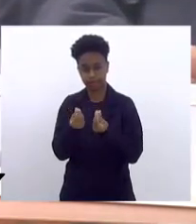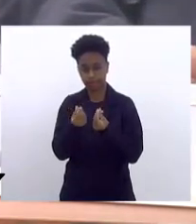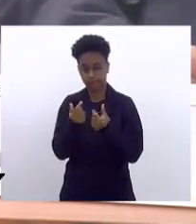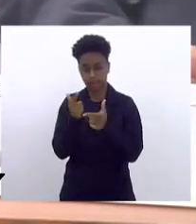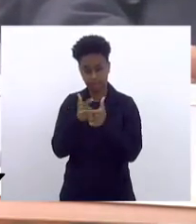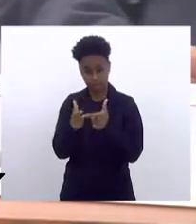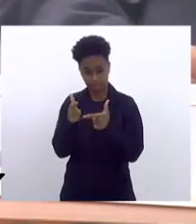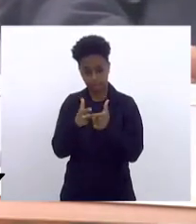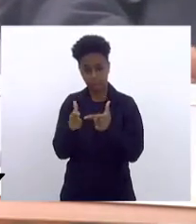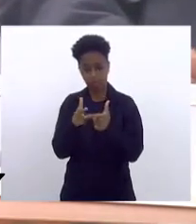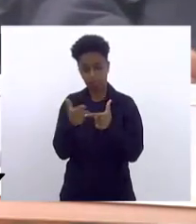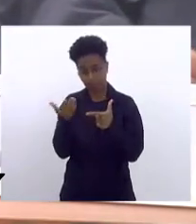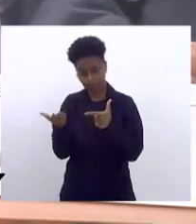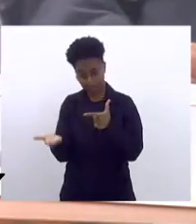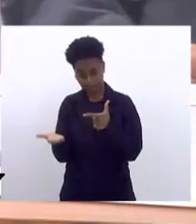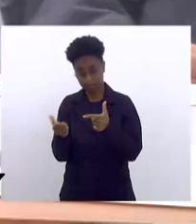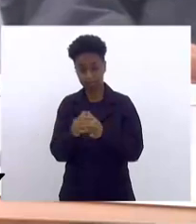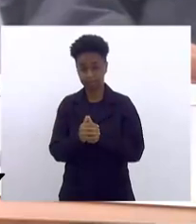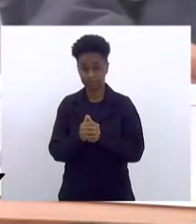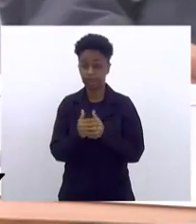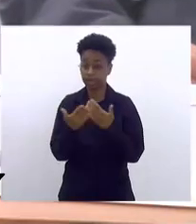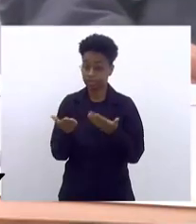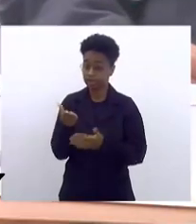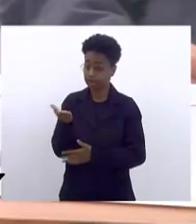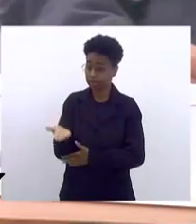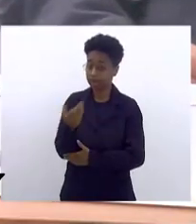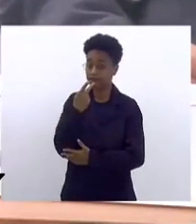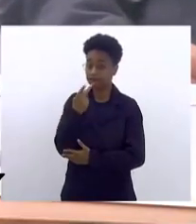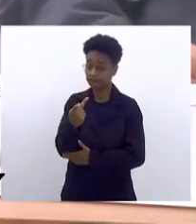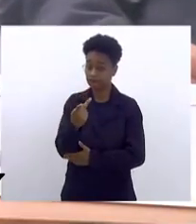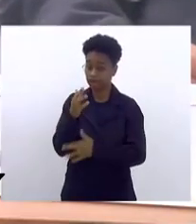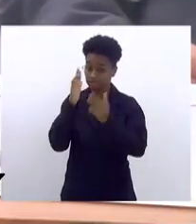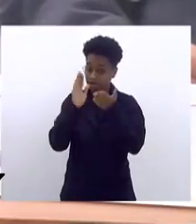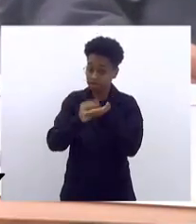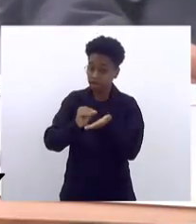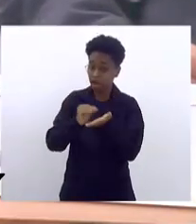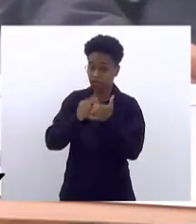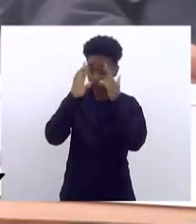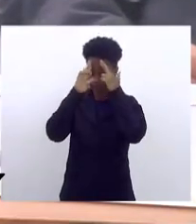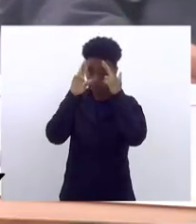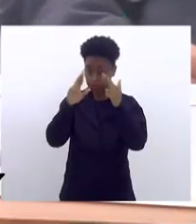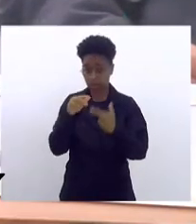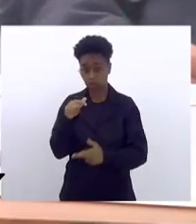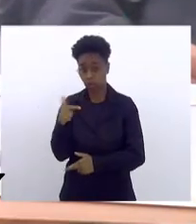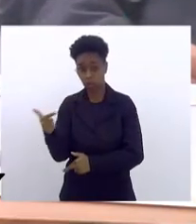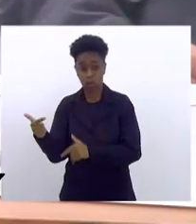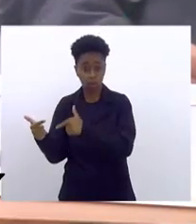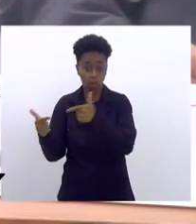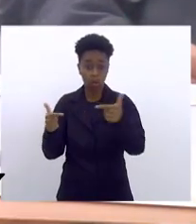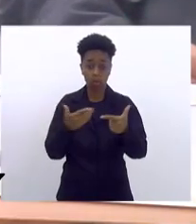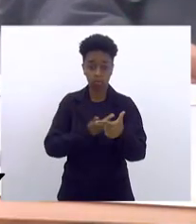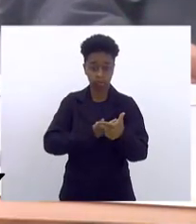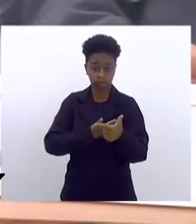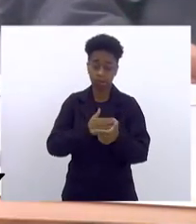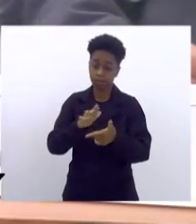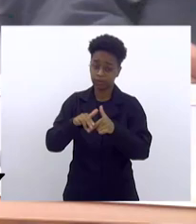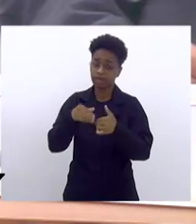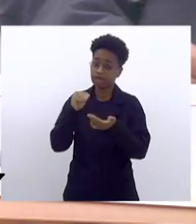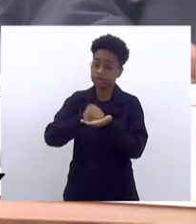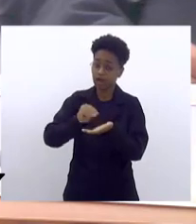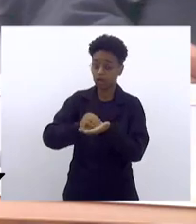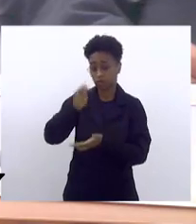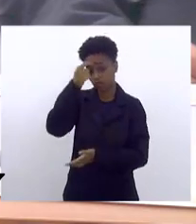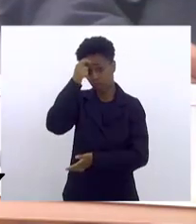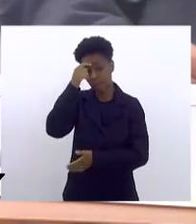problemas e eles falam que inclusive o desrespeito dos demais pela falta de conscientização muitas vezes vou